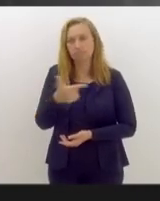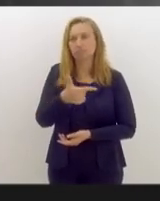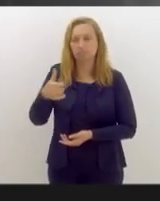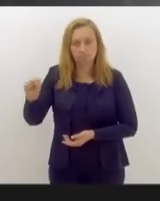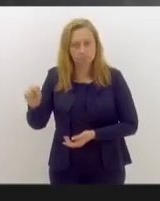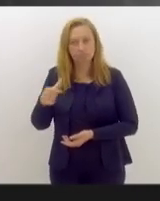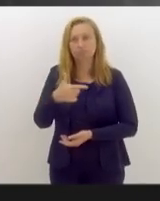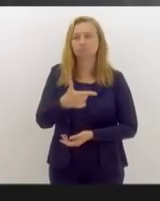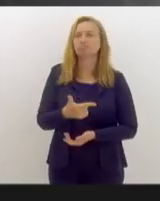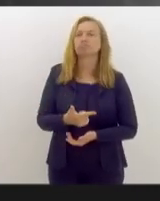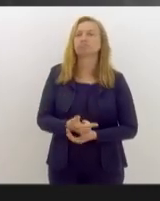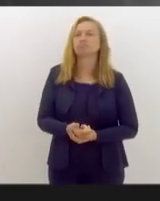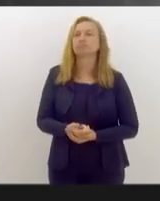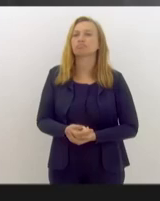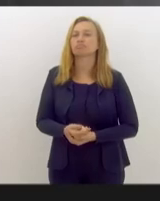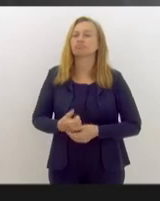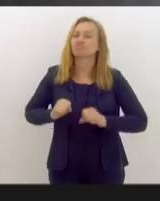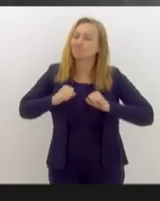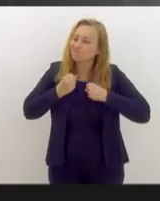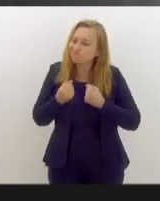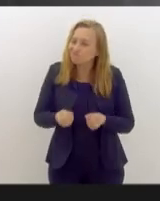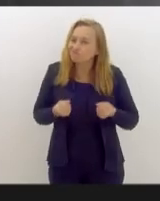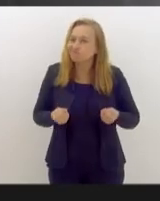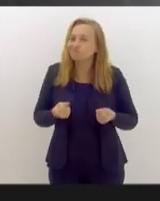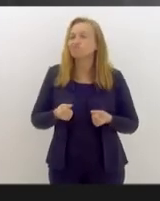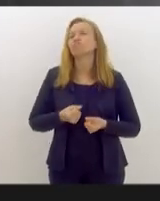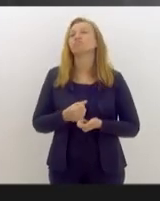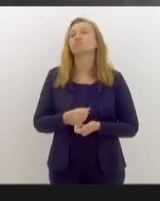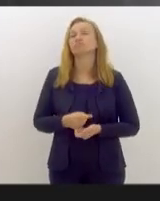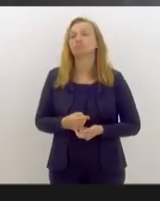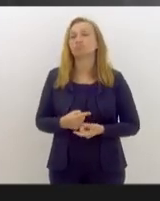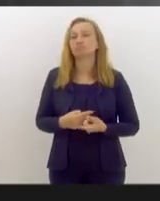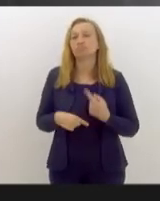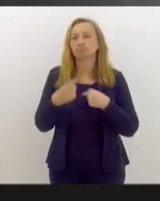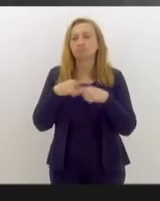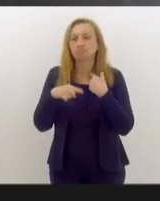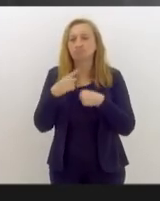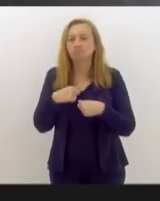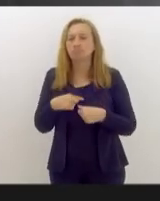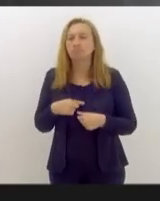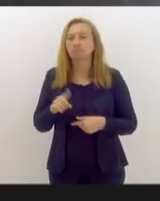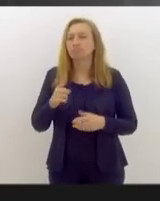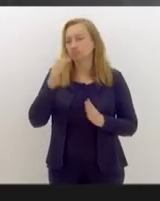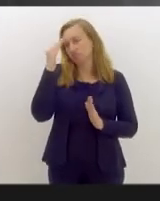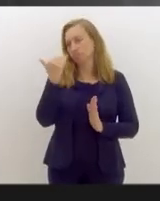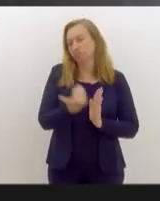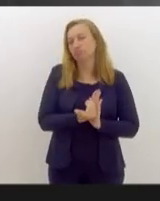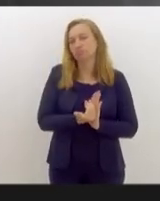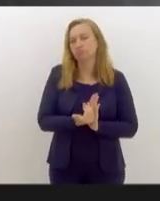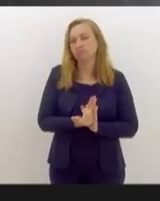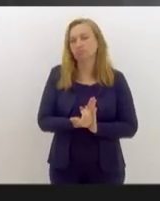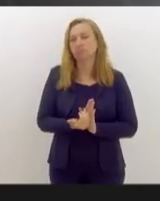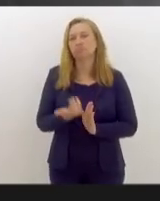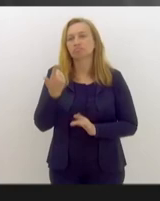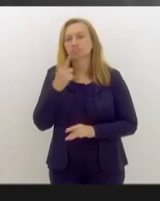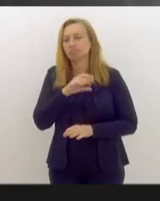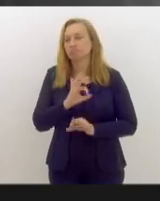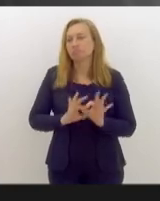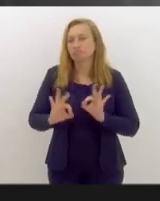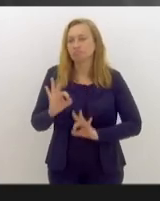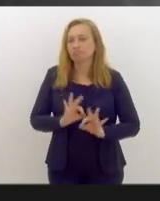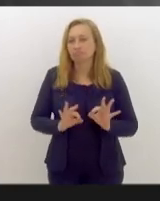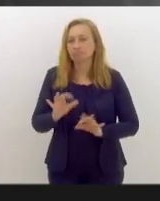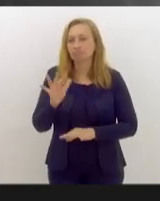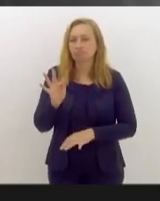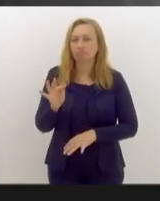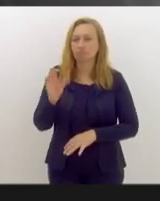2016, 2017, 2018, a gente foi ali com muita vontade, com muita braveza, com muita briga. Conseguimos ali fazer a organização do fórum,